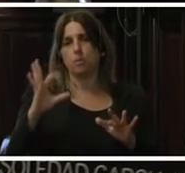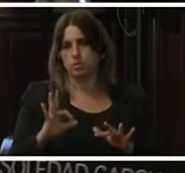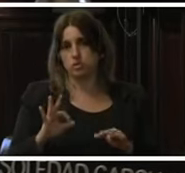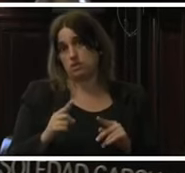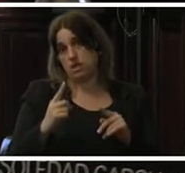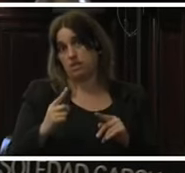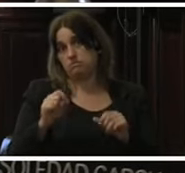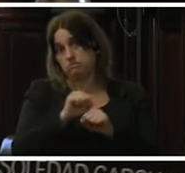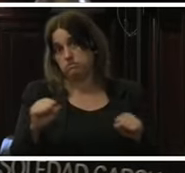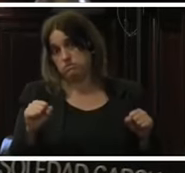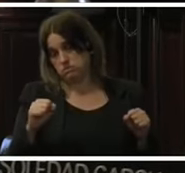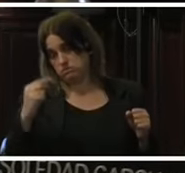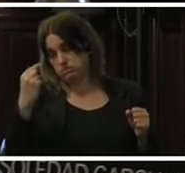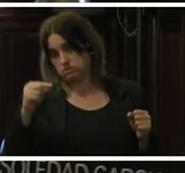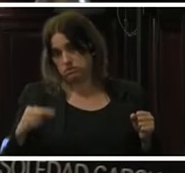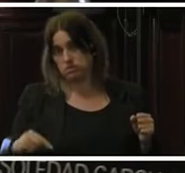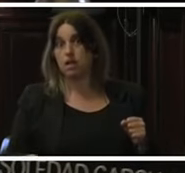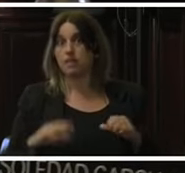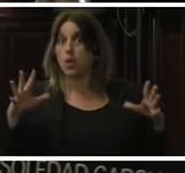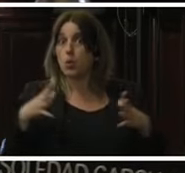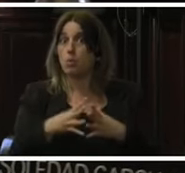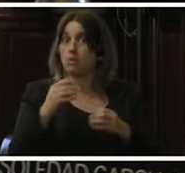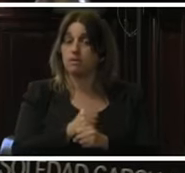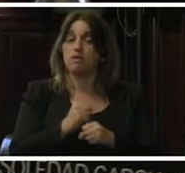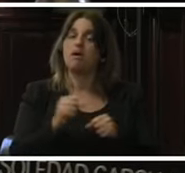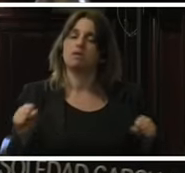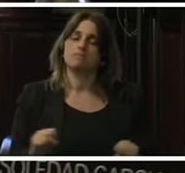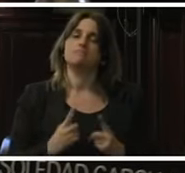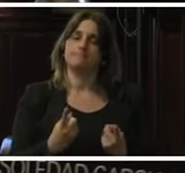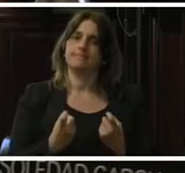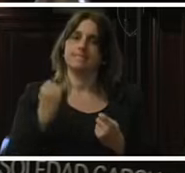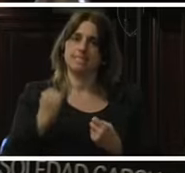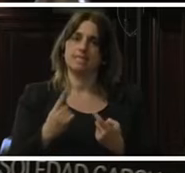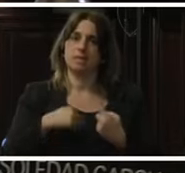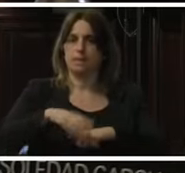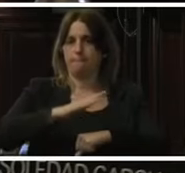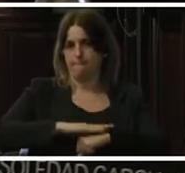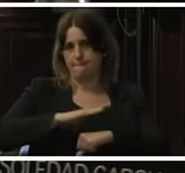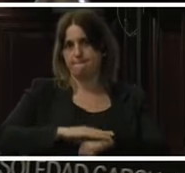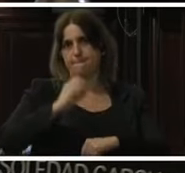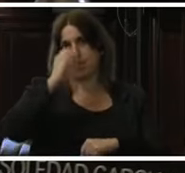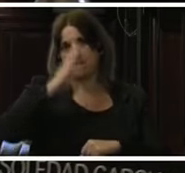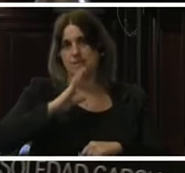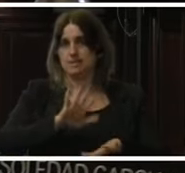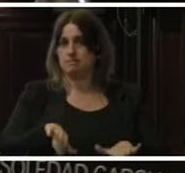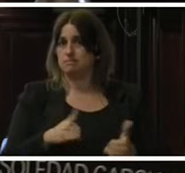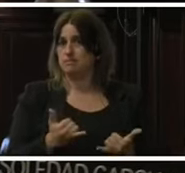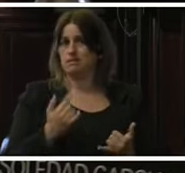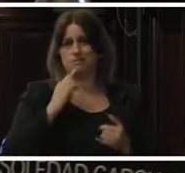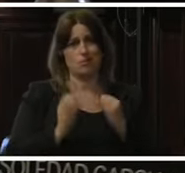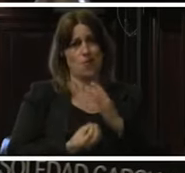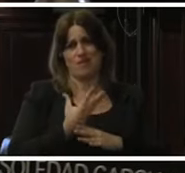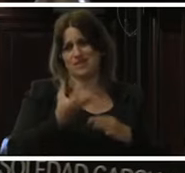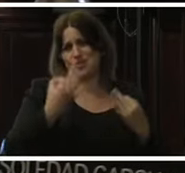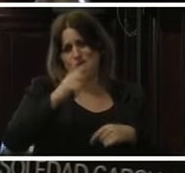que entendemos que se faz necessário neste momento no brasil diante da iminência de novos maçaricos poderiam ocorrer principalmente